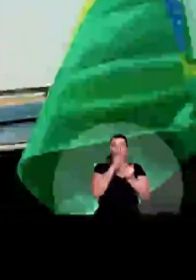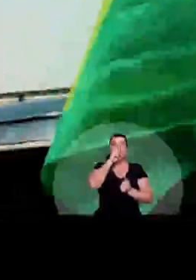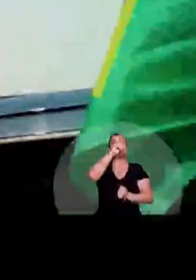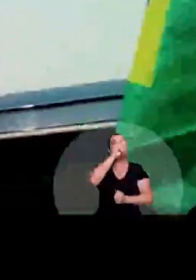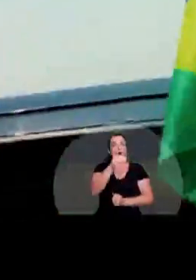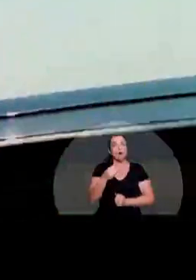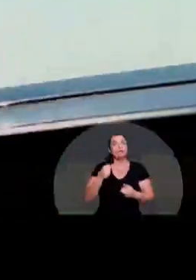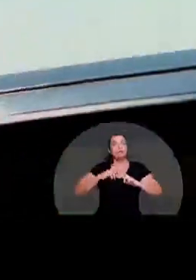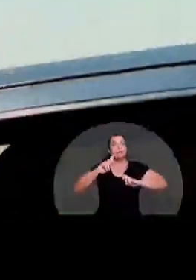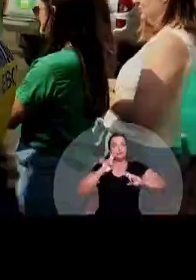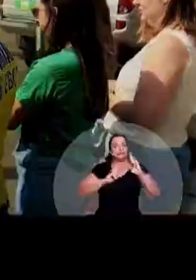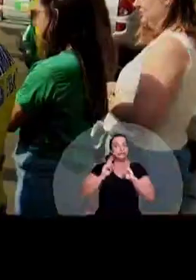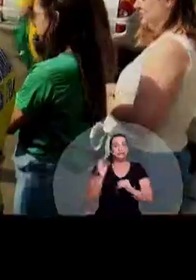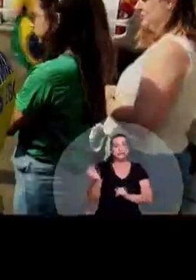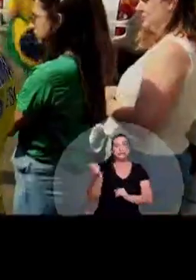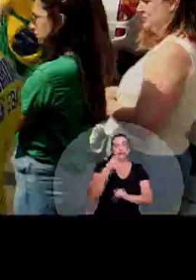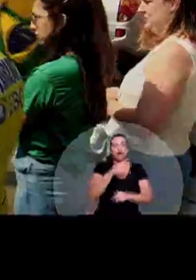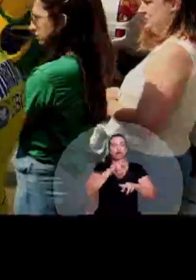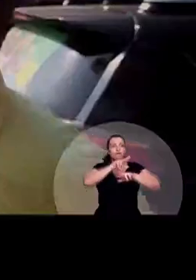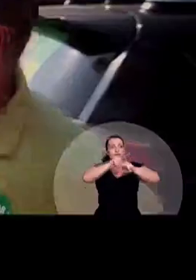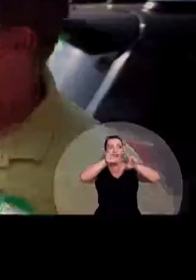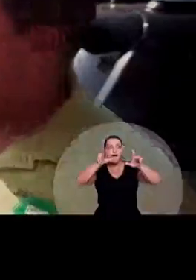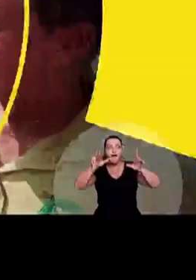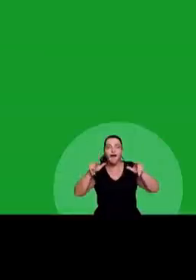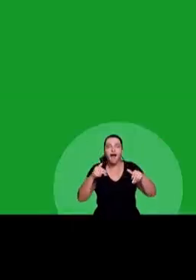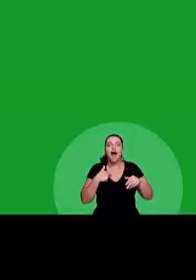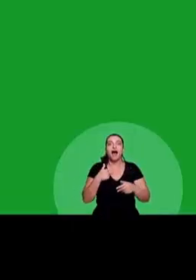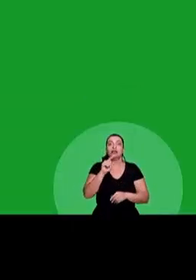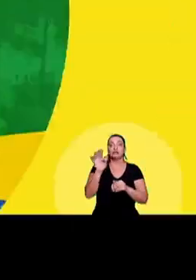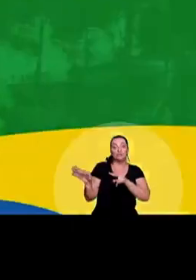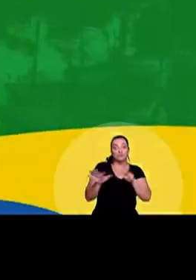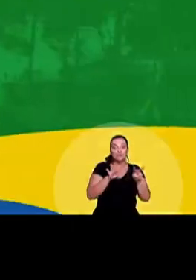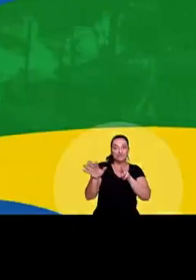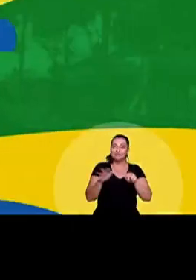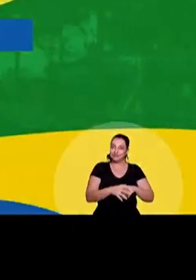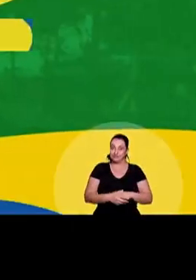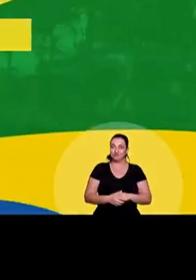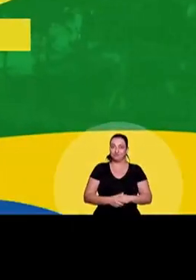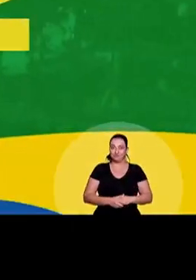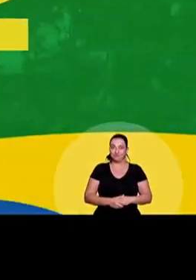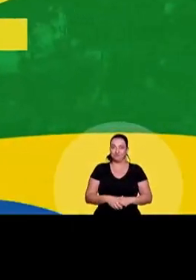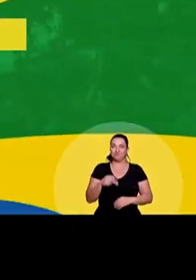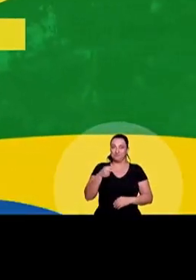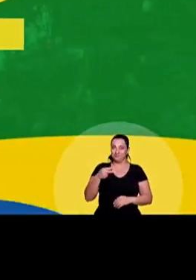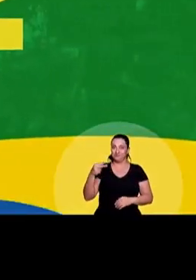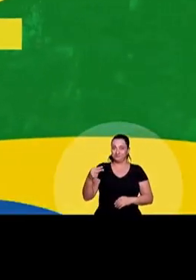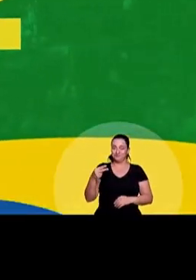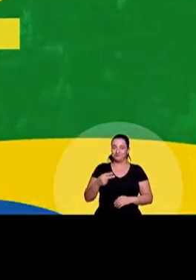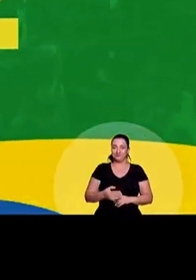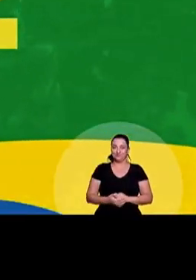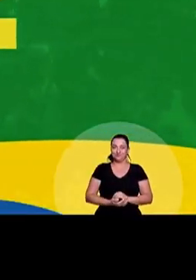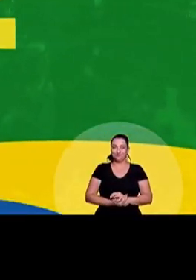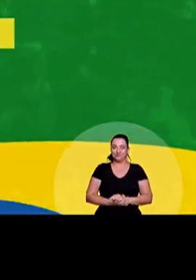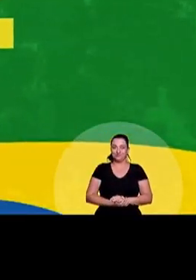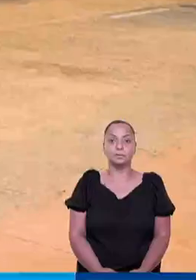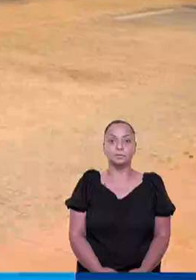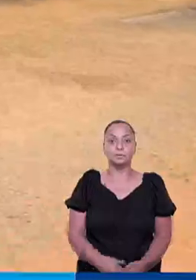a expectativa de novos eventos de grande mobilização nas próximas semanas. 22!